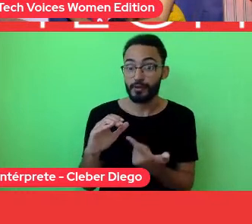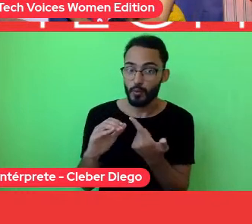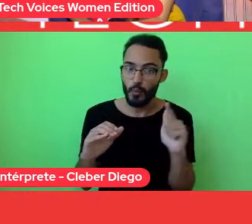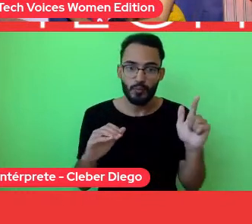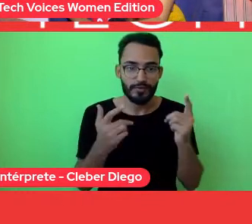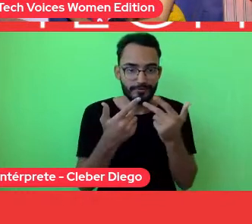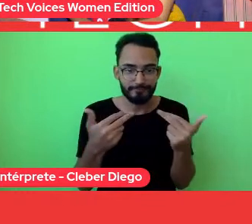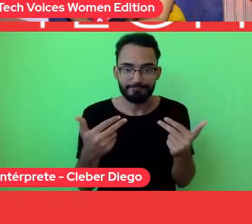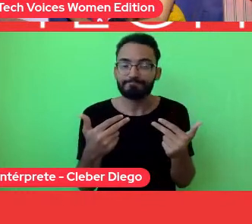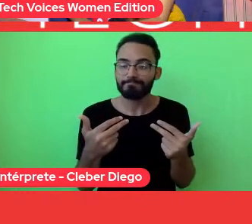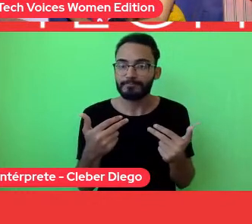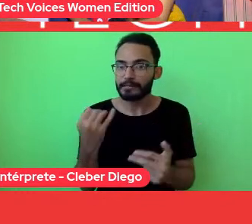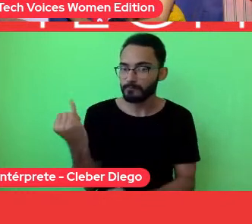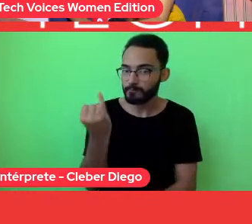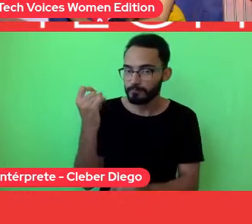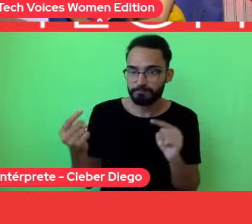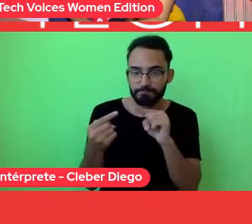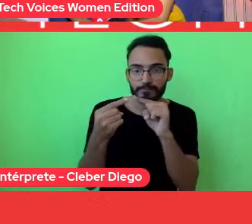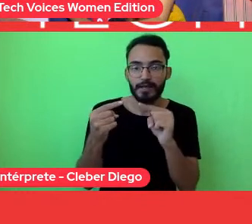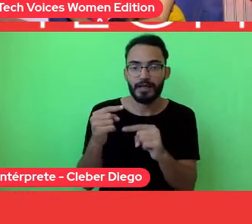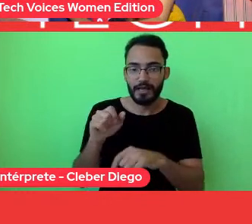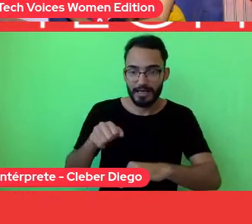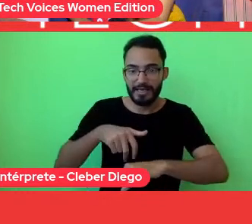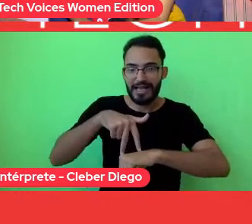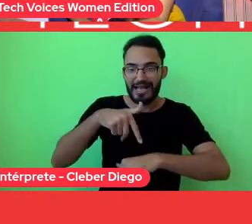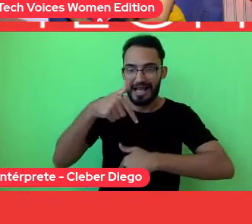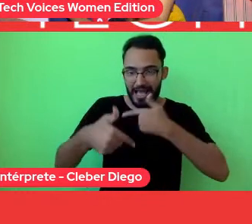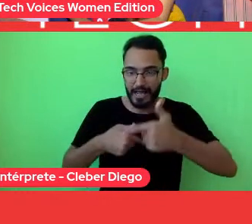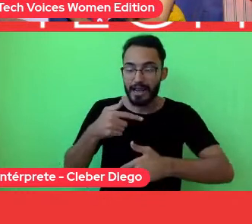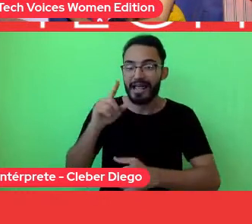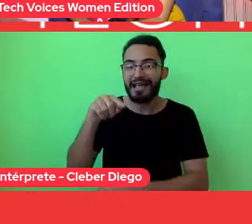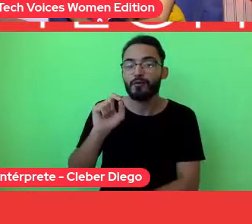Outra coisa relacionada à carreira, a gente criou um modelo